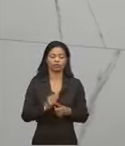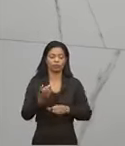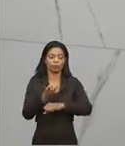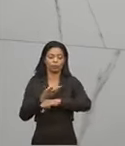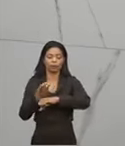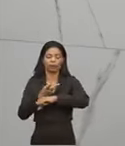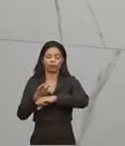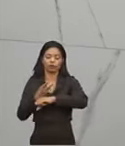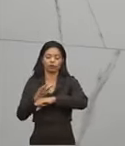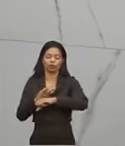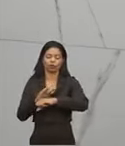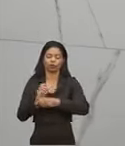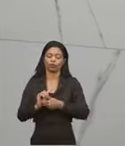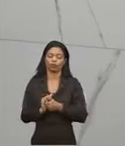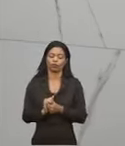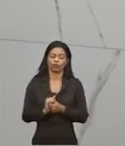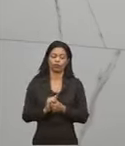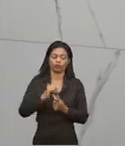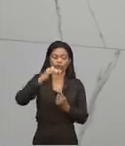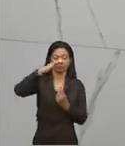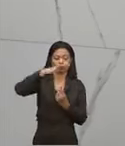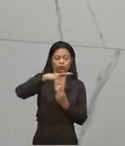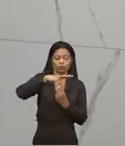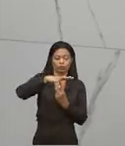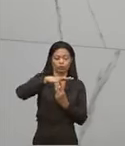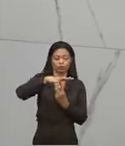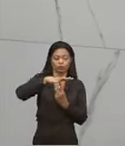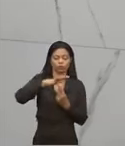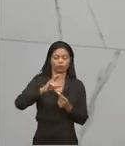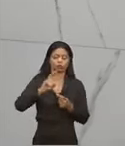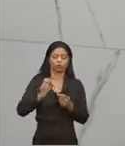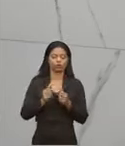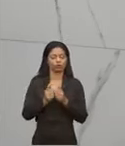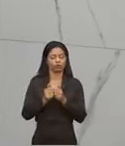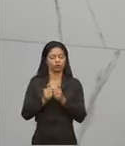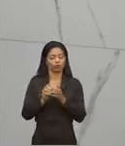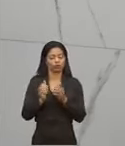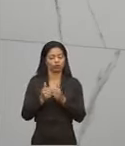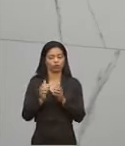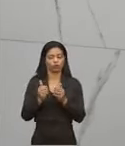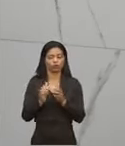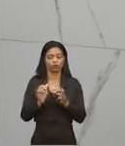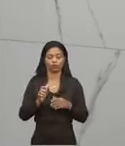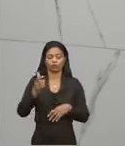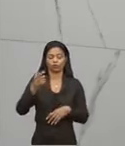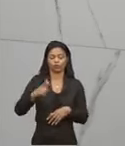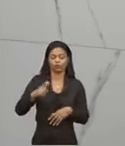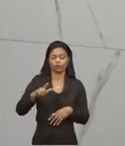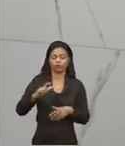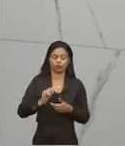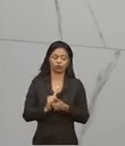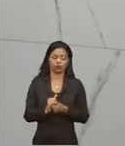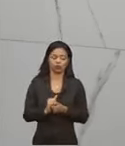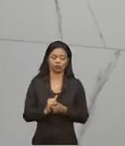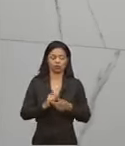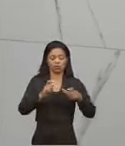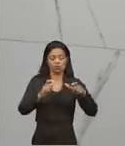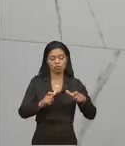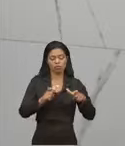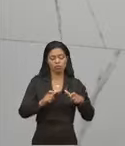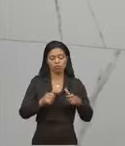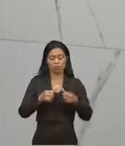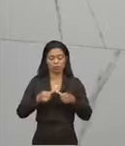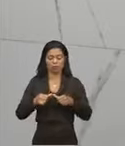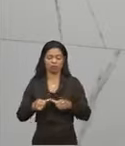ônibus para muitas vezes ir ao trabalho. Não tem acostamento na Via Atlântica, aí na entrada da